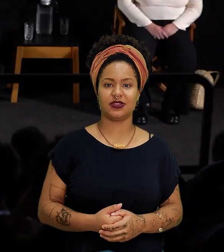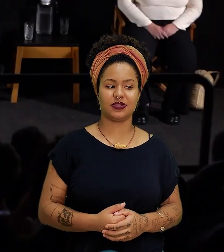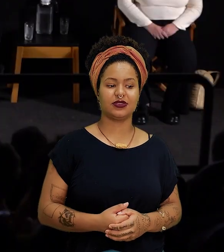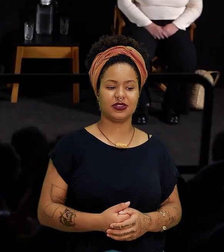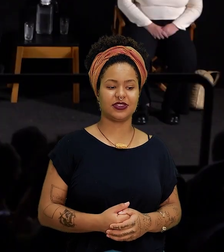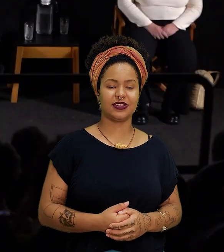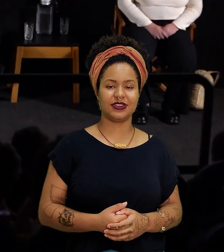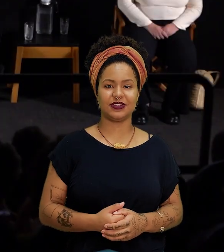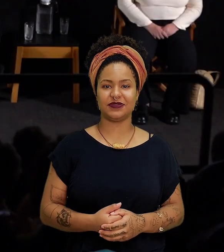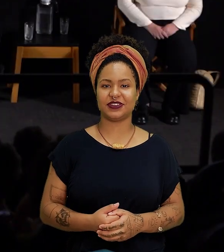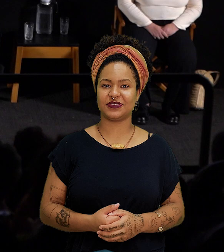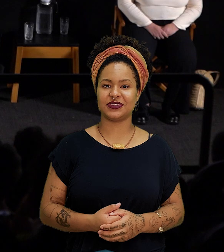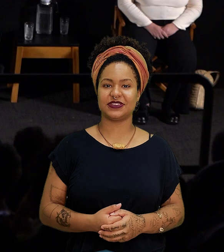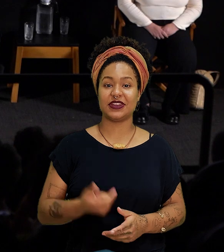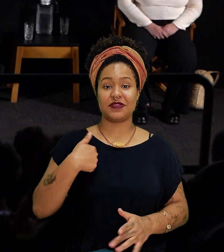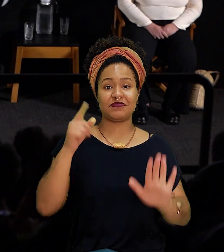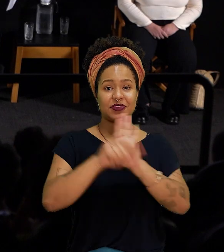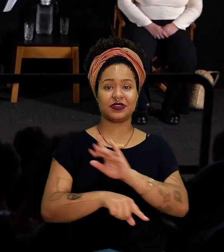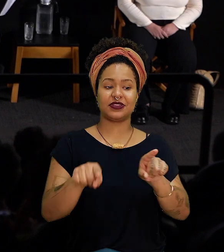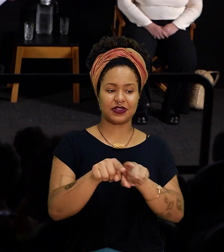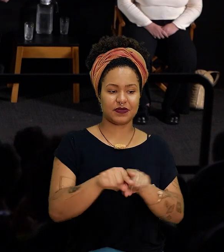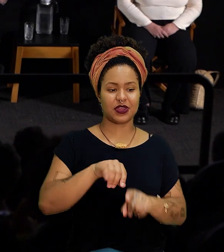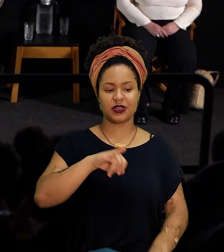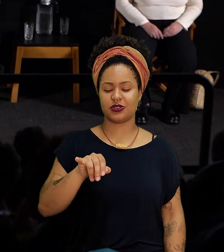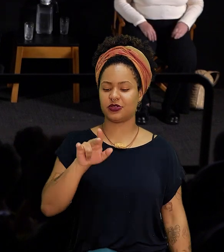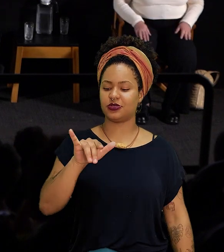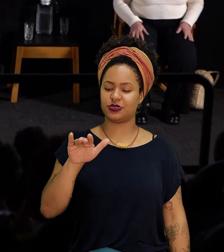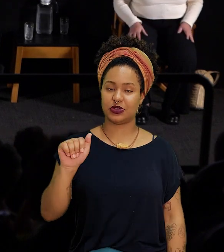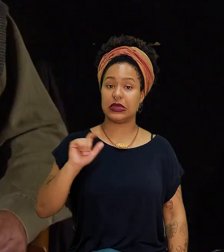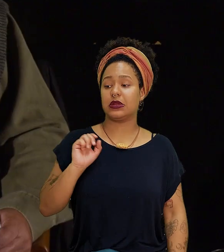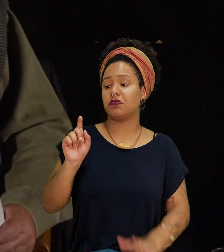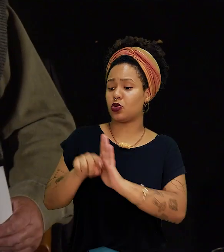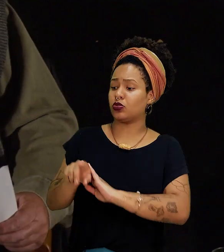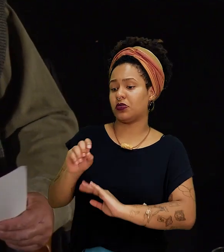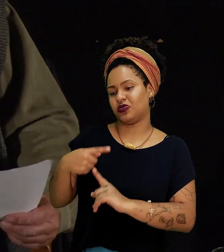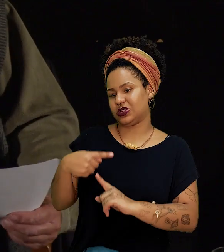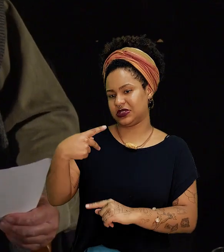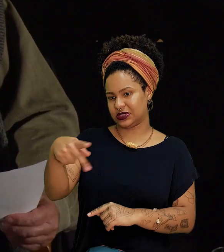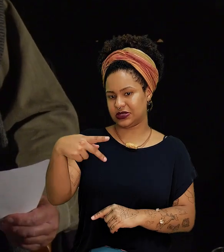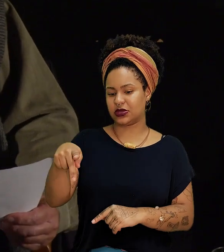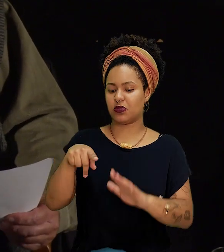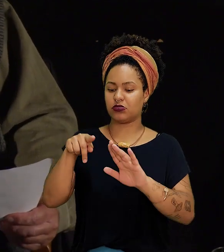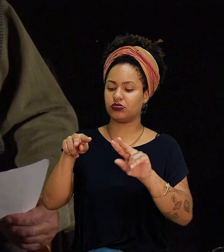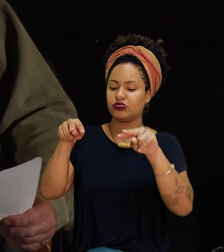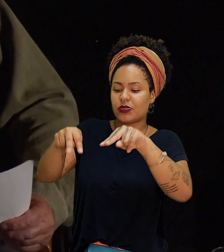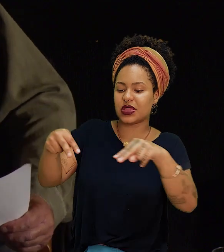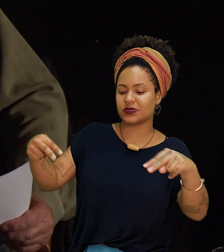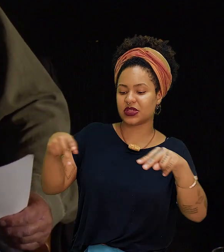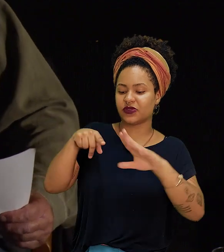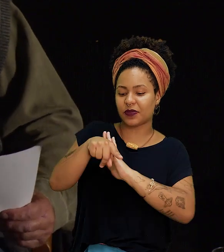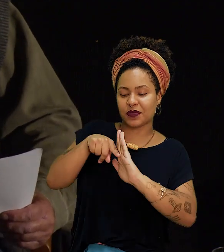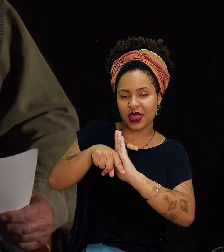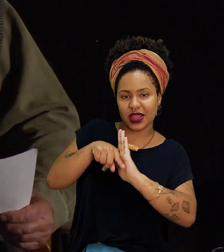Eu queria perguntar também para a Juliana, né, se, embora a sua